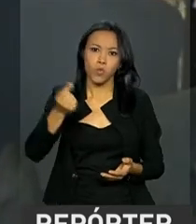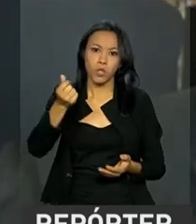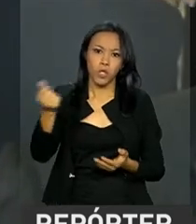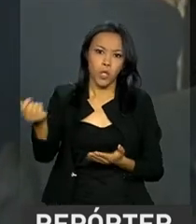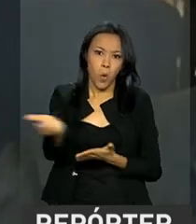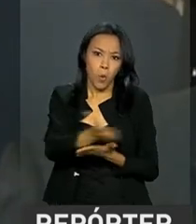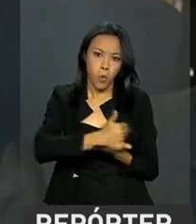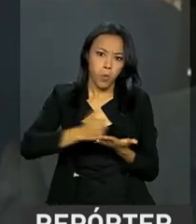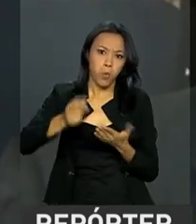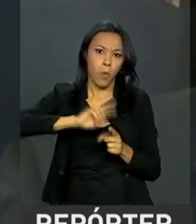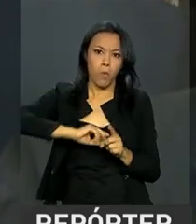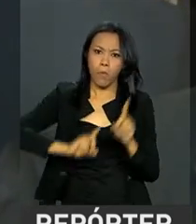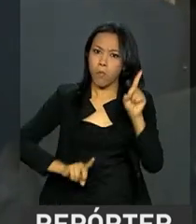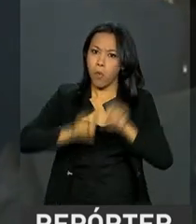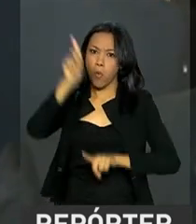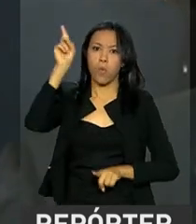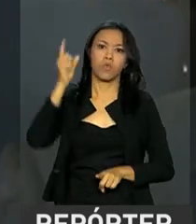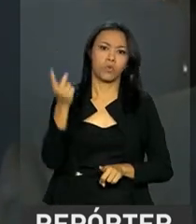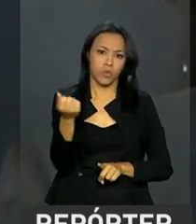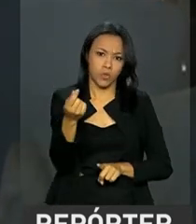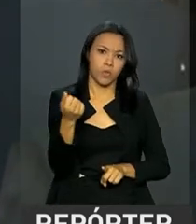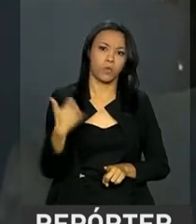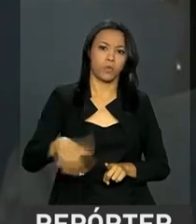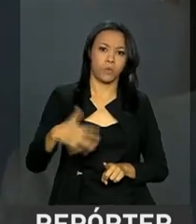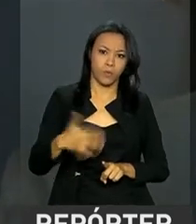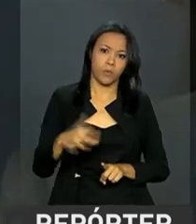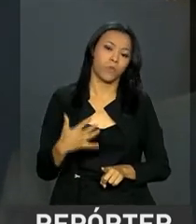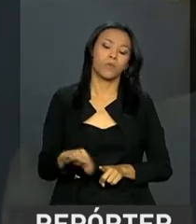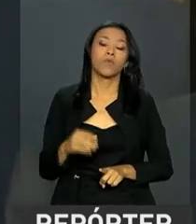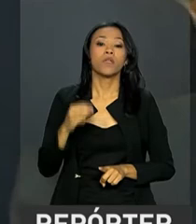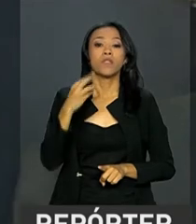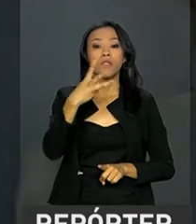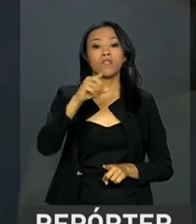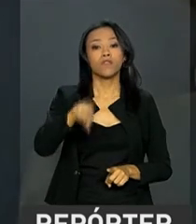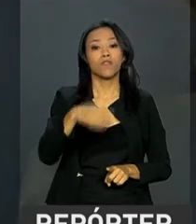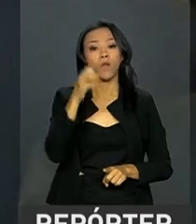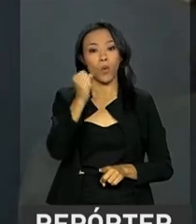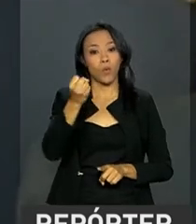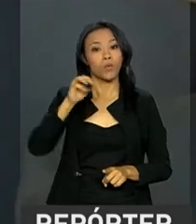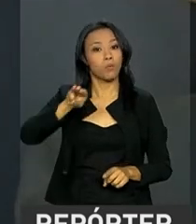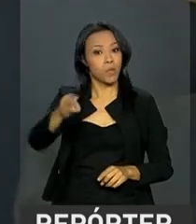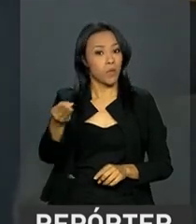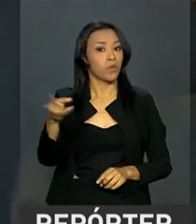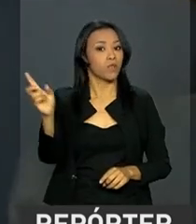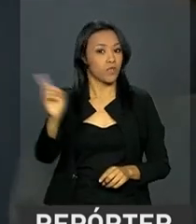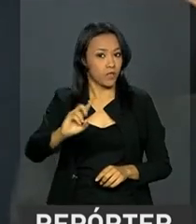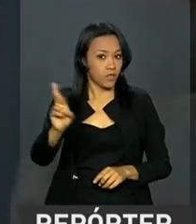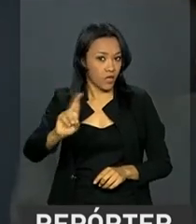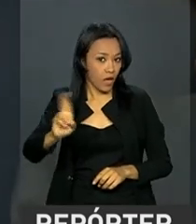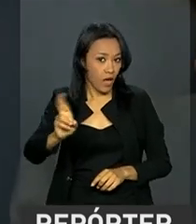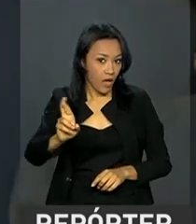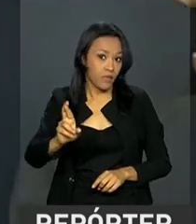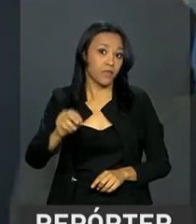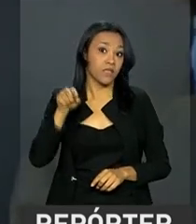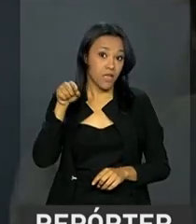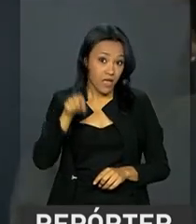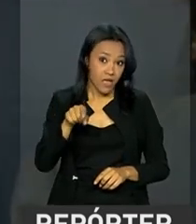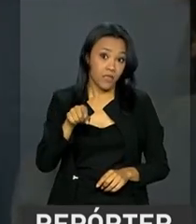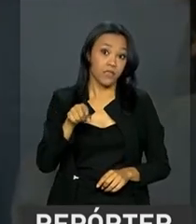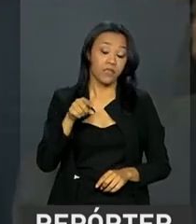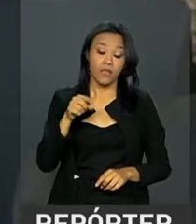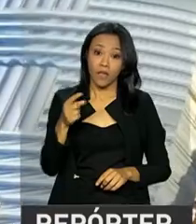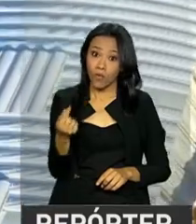tempos, e em termos até mundiais, a arrecadação, 3,8 bilhões de reais, ela traduzida para dólar, é um volume